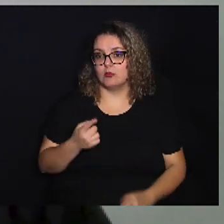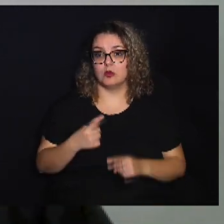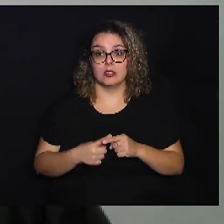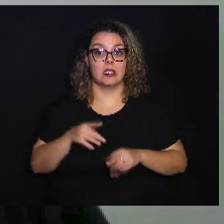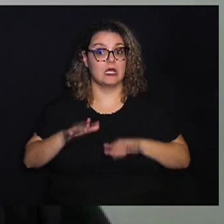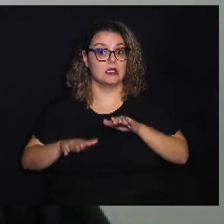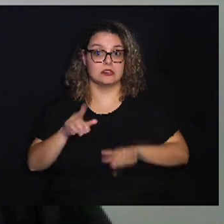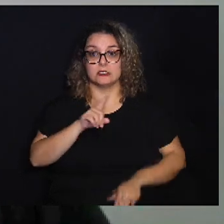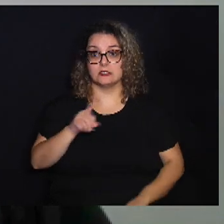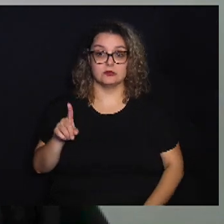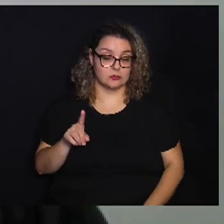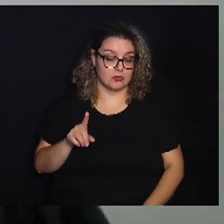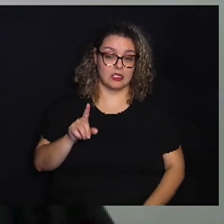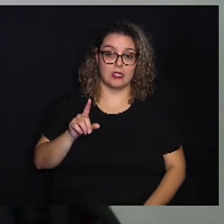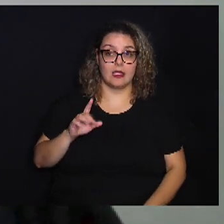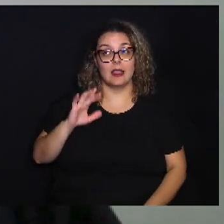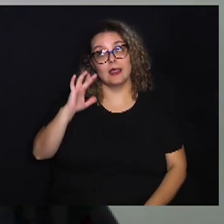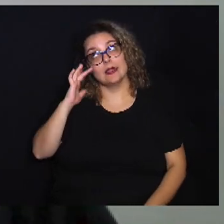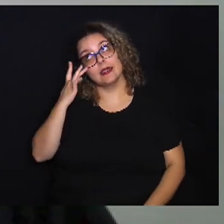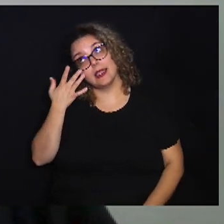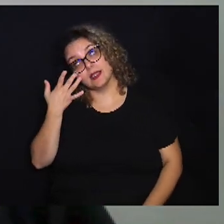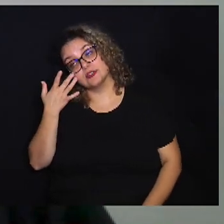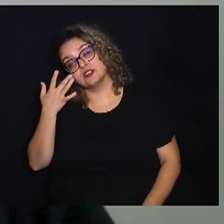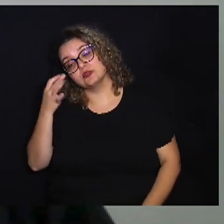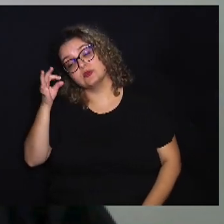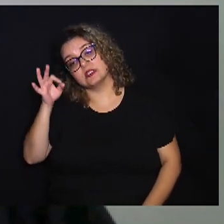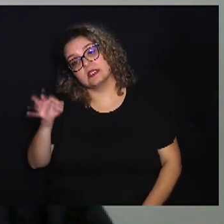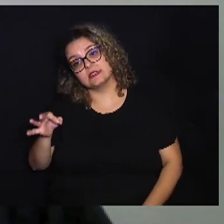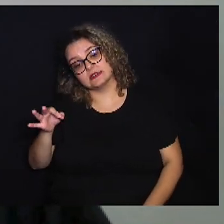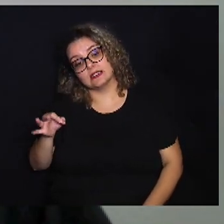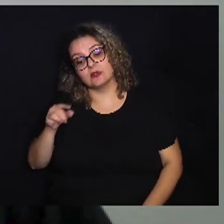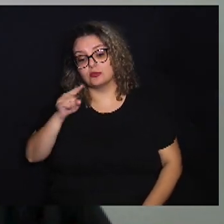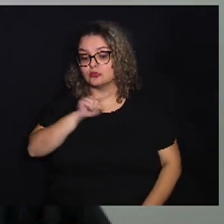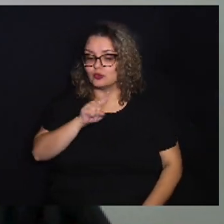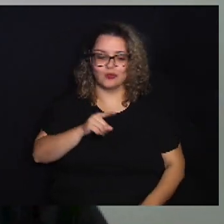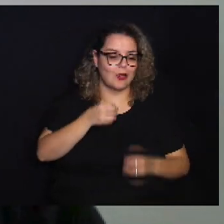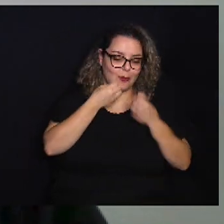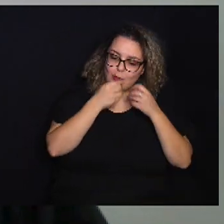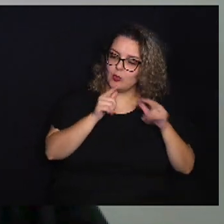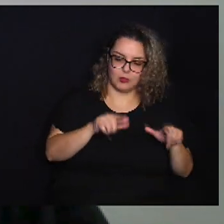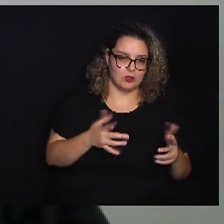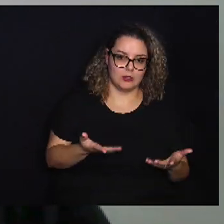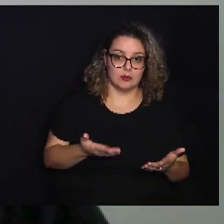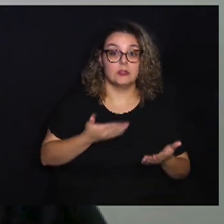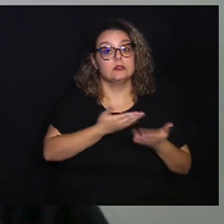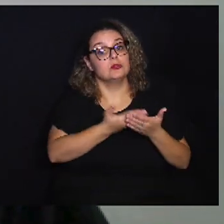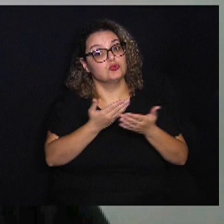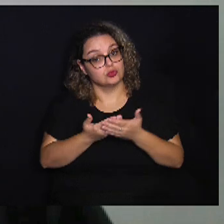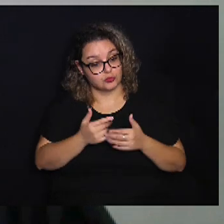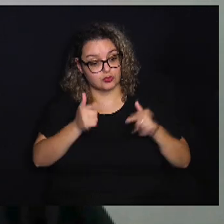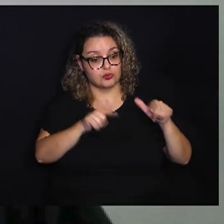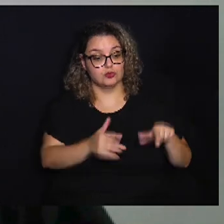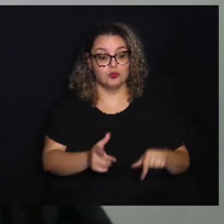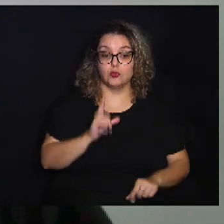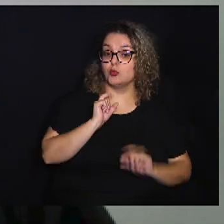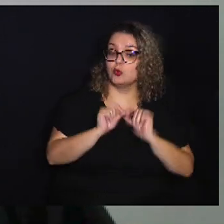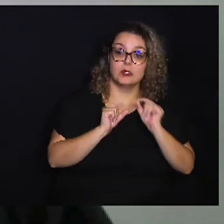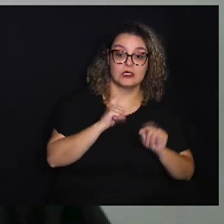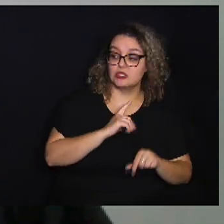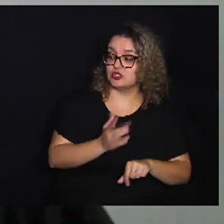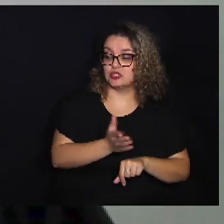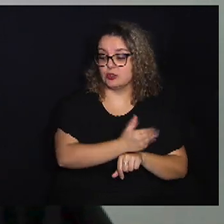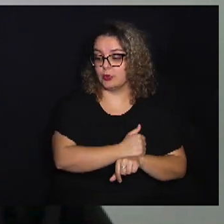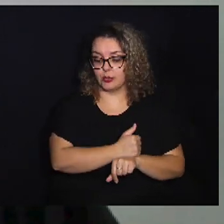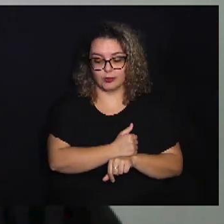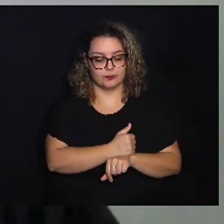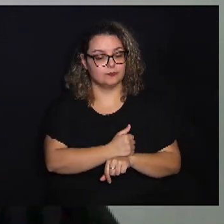sempre a espécie que a gente julga ser adequada é adequada para aquele local. Então, o ideal é que a gente estude o local que havia ali para poder,